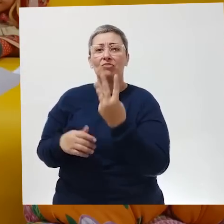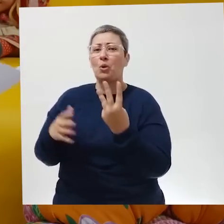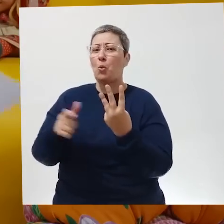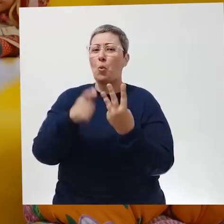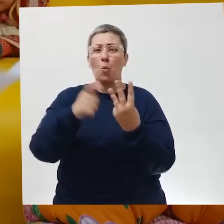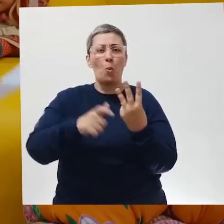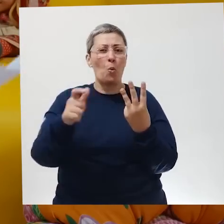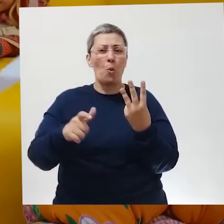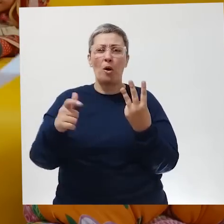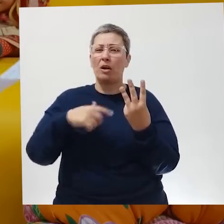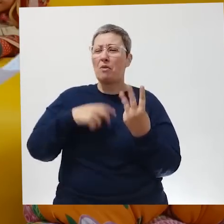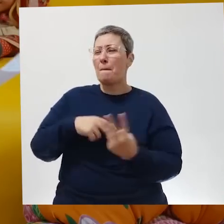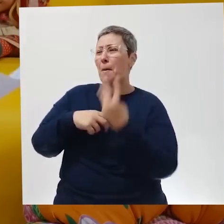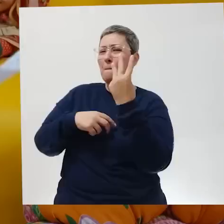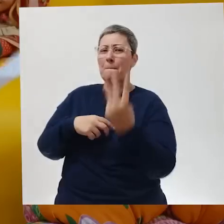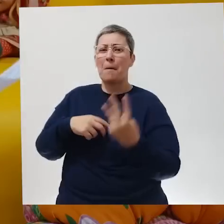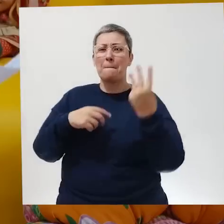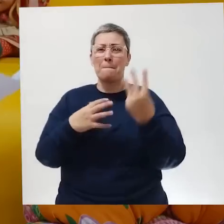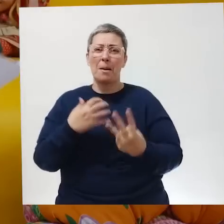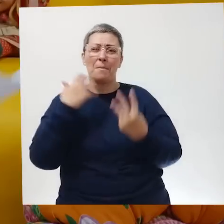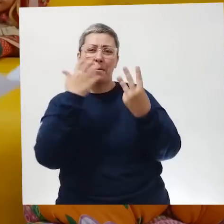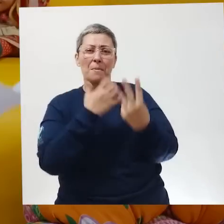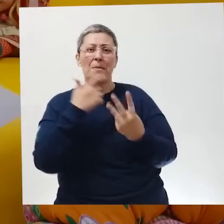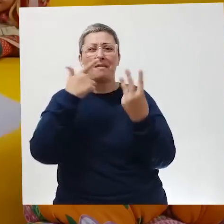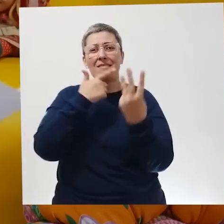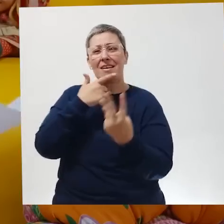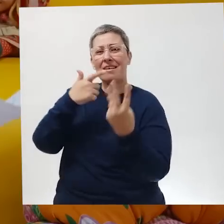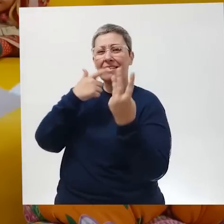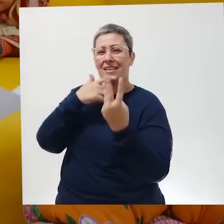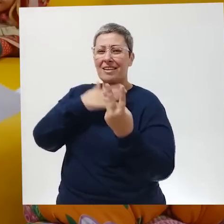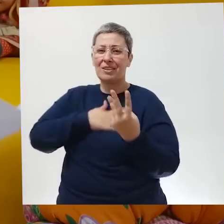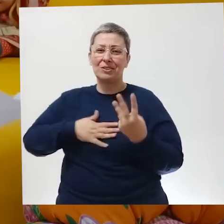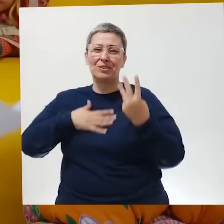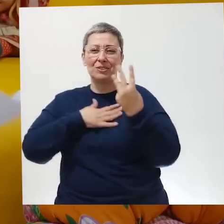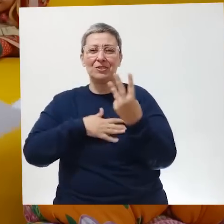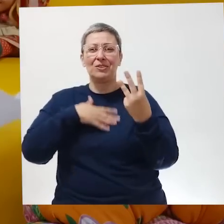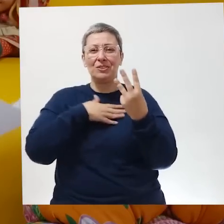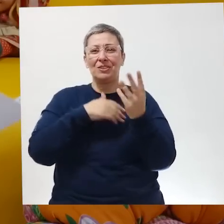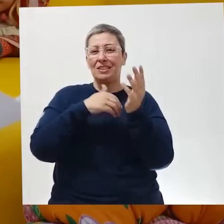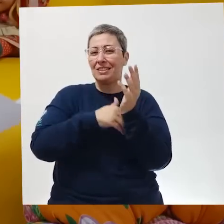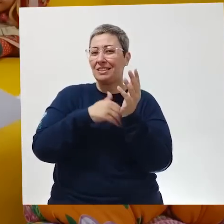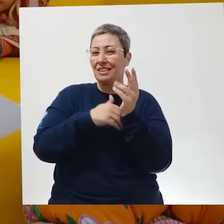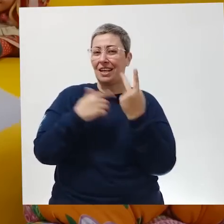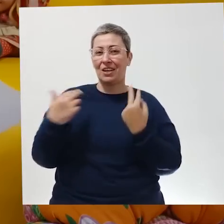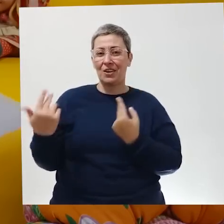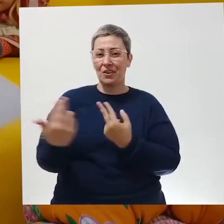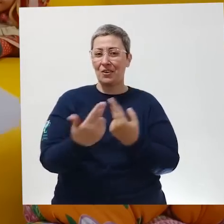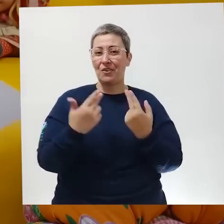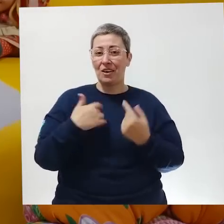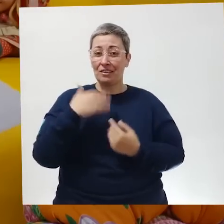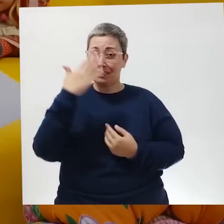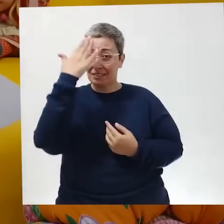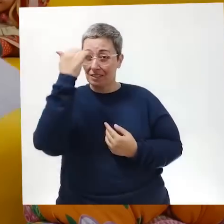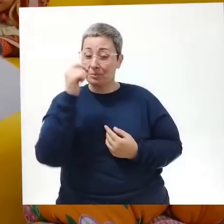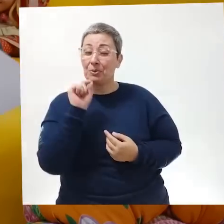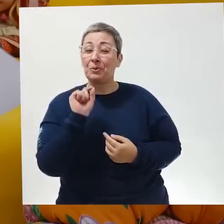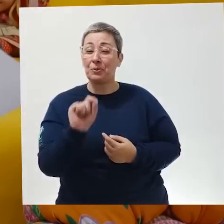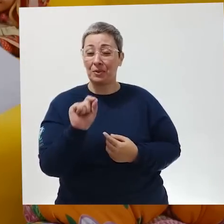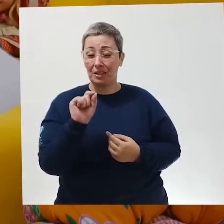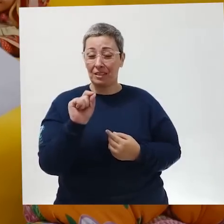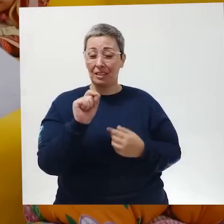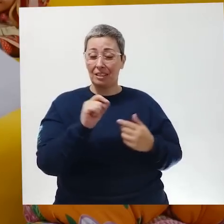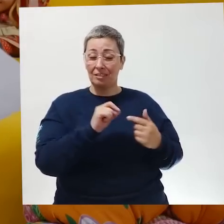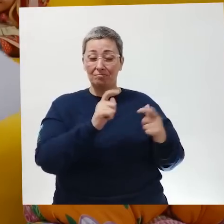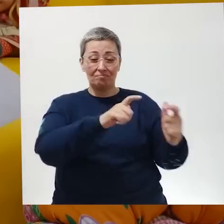houver, saltando e cantando e rindo e gozando o nosso segredo comum, que é saber por toda